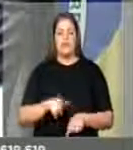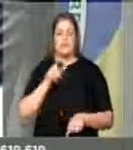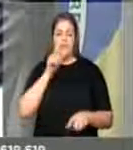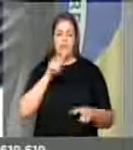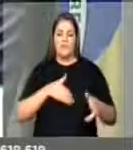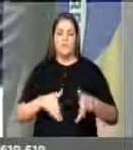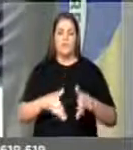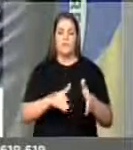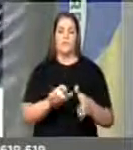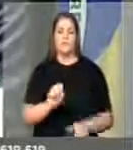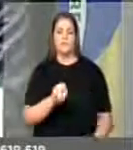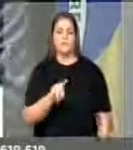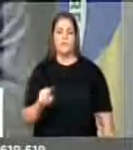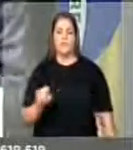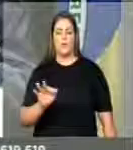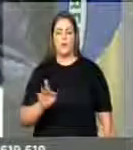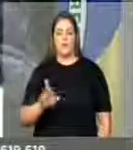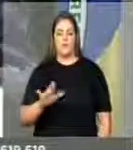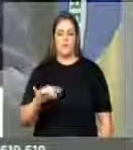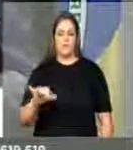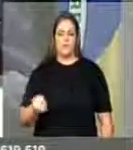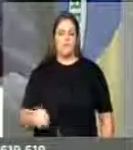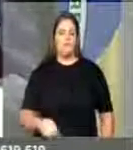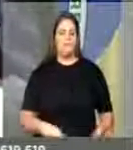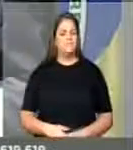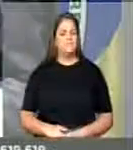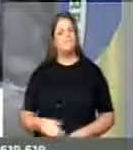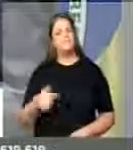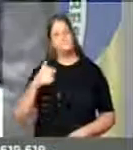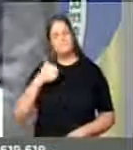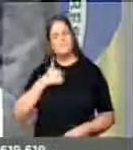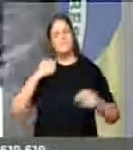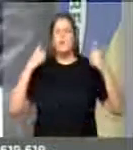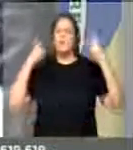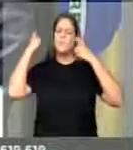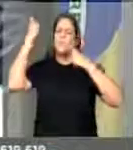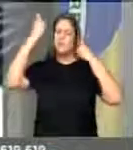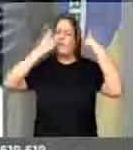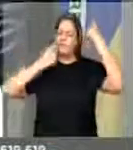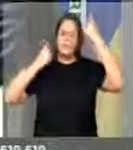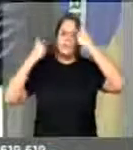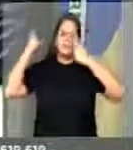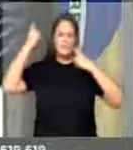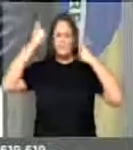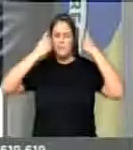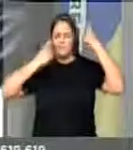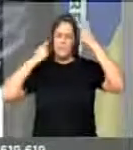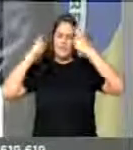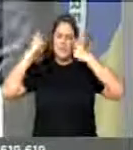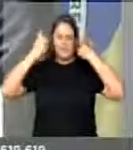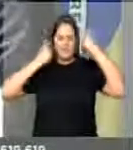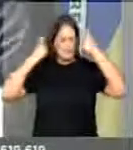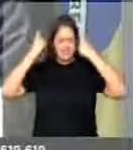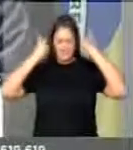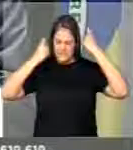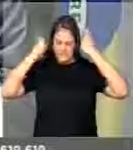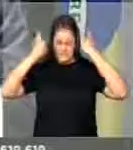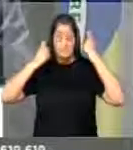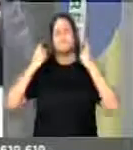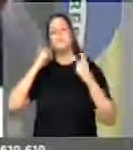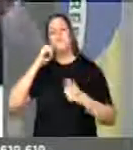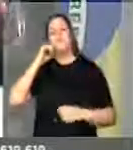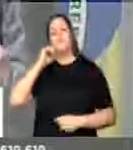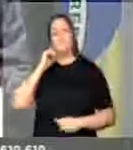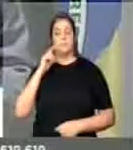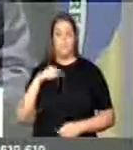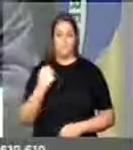De forma que a gente está muito preocupado com isso. Nós precisamos e vamos fazer isso na comissão, nós vamos